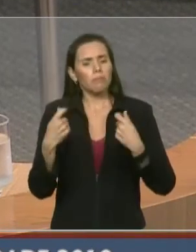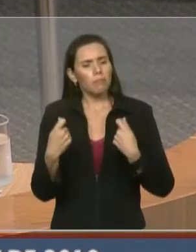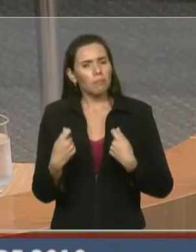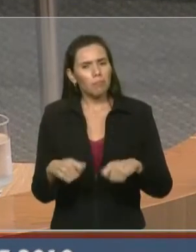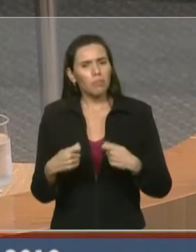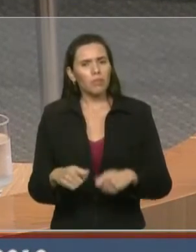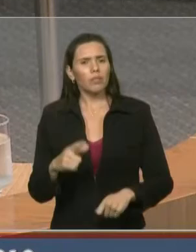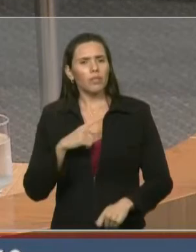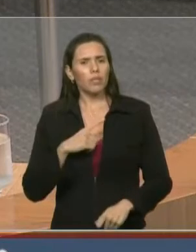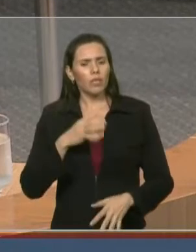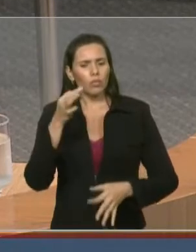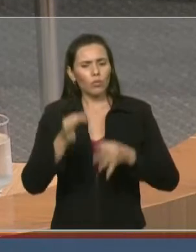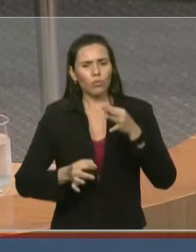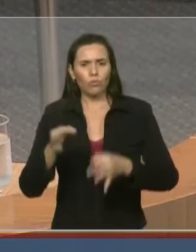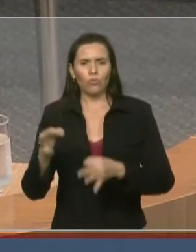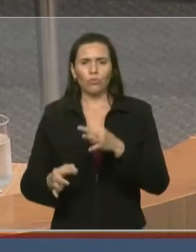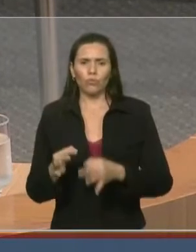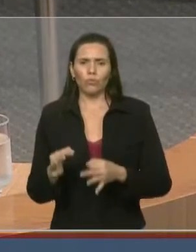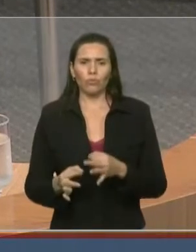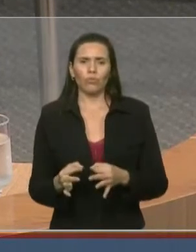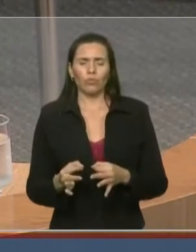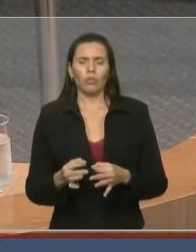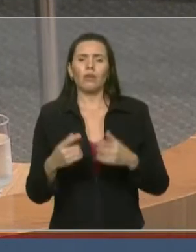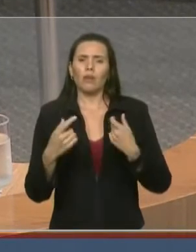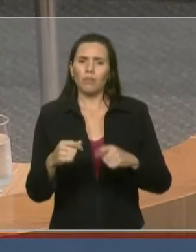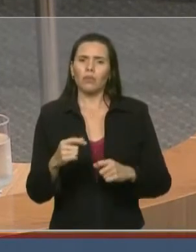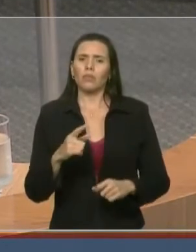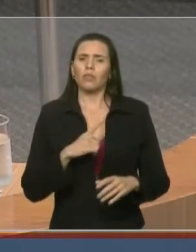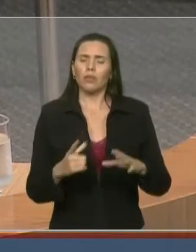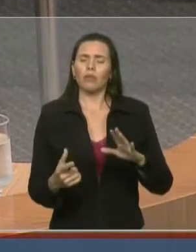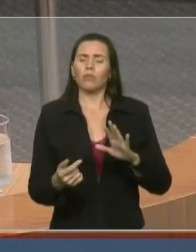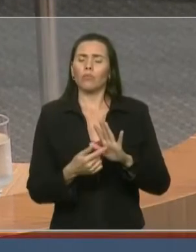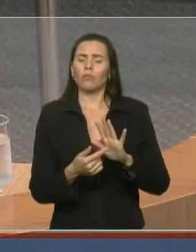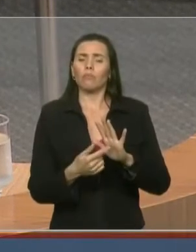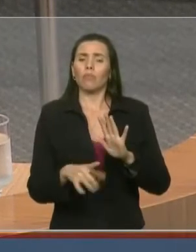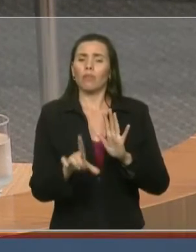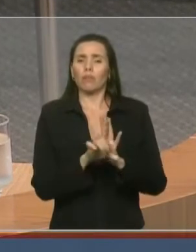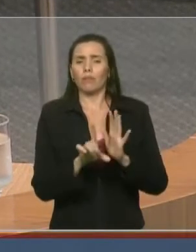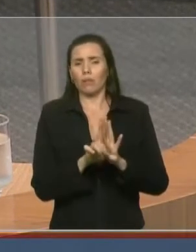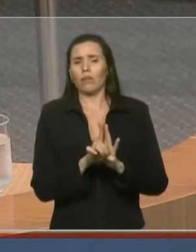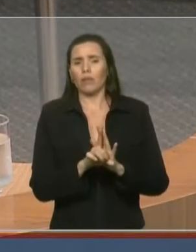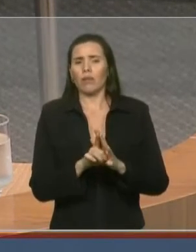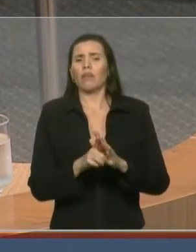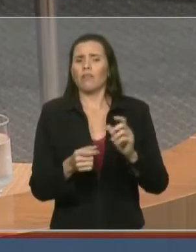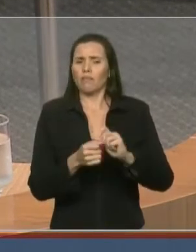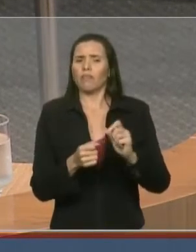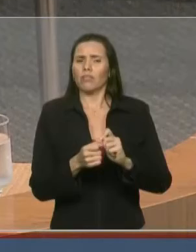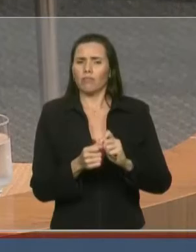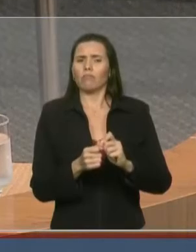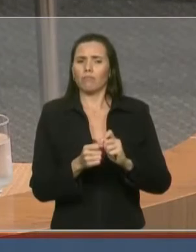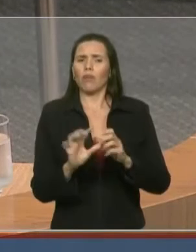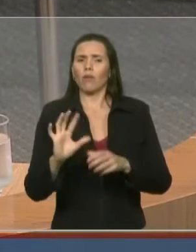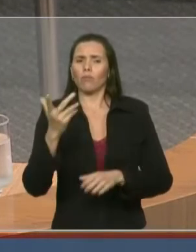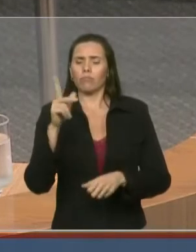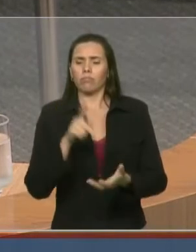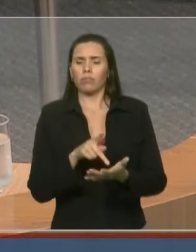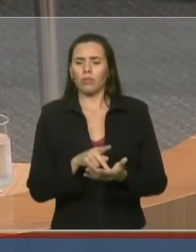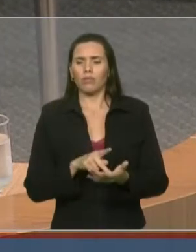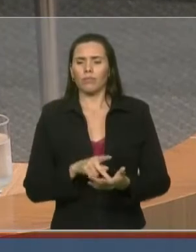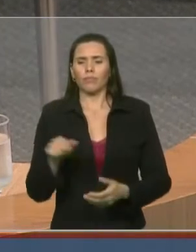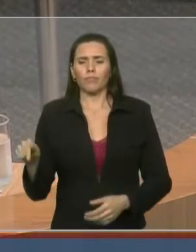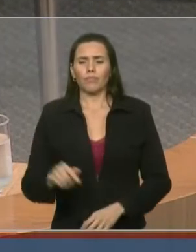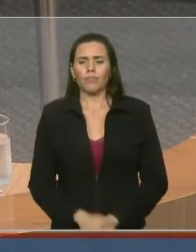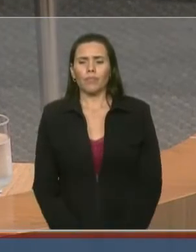importante para todos nós aqui, lembrar uma aula da promotora Helena Riley, que ela lembrava de que a Constituição